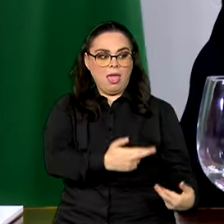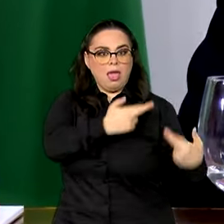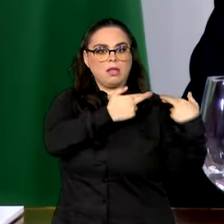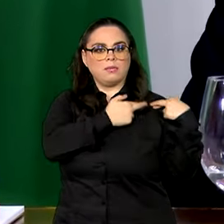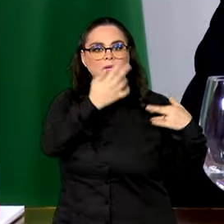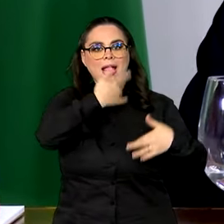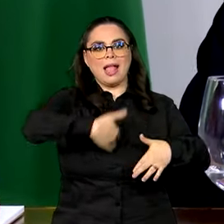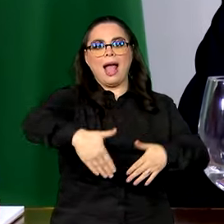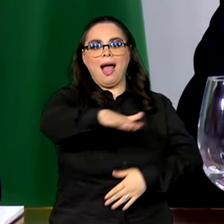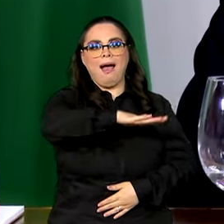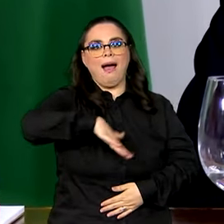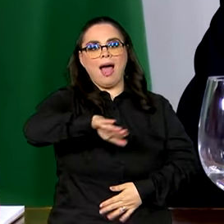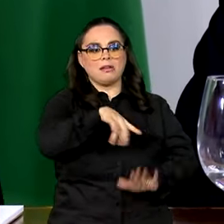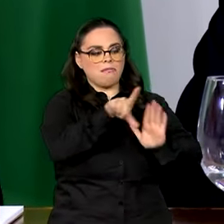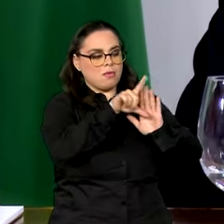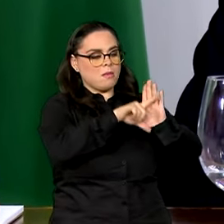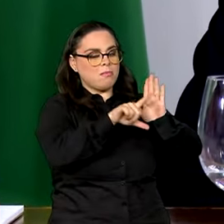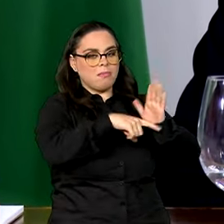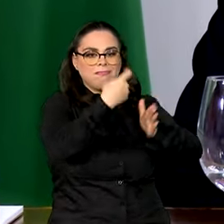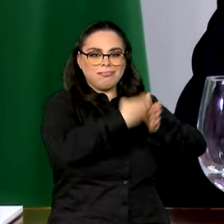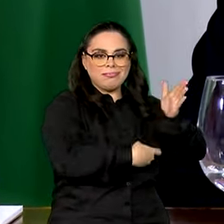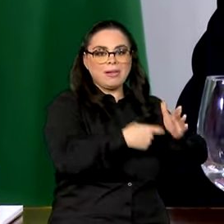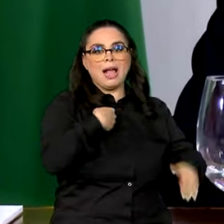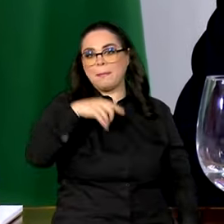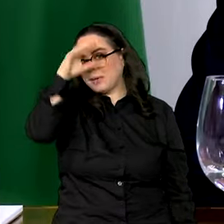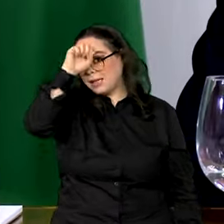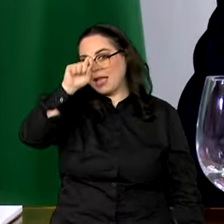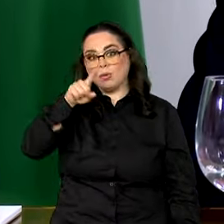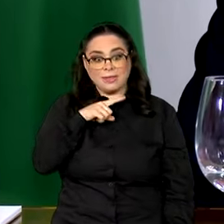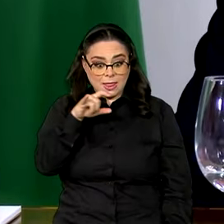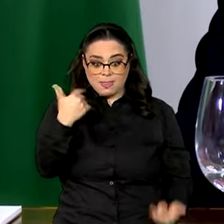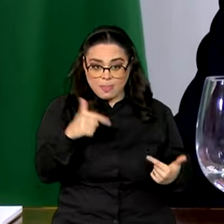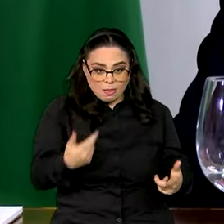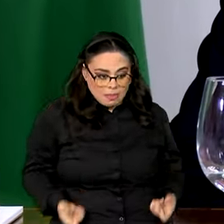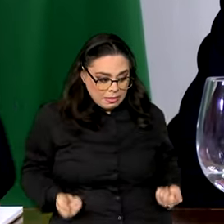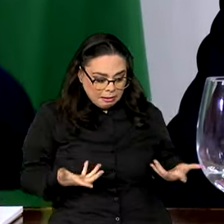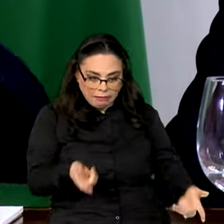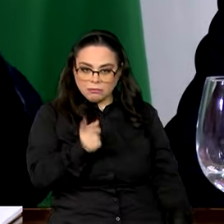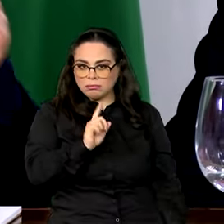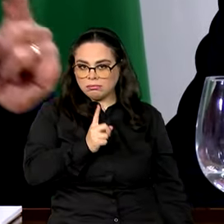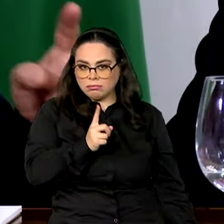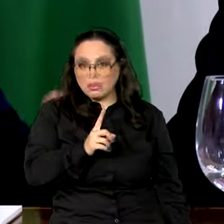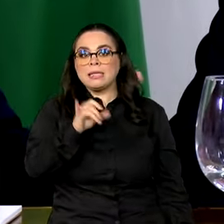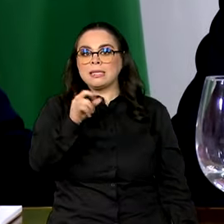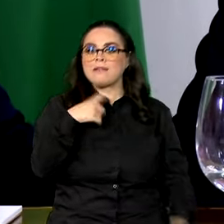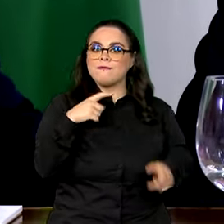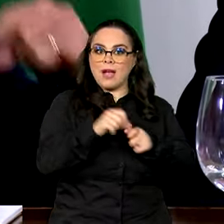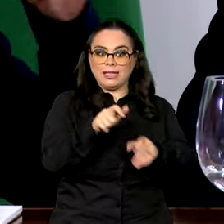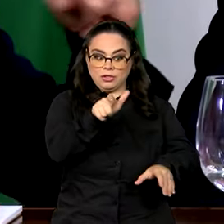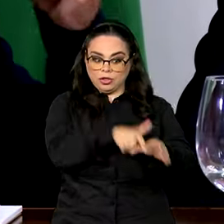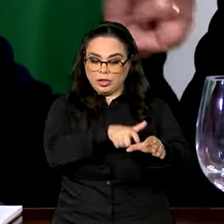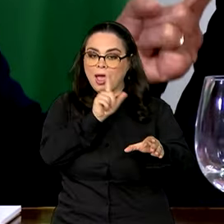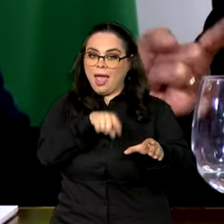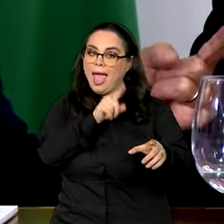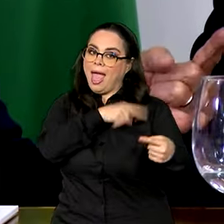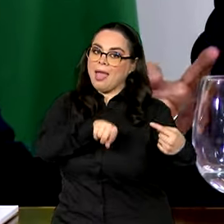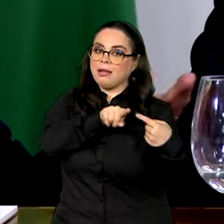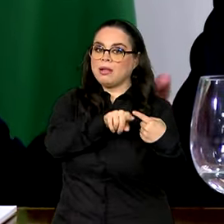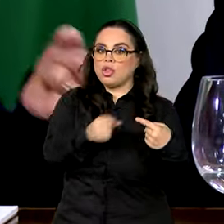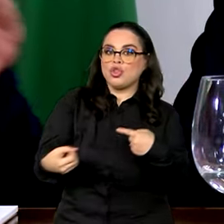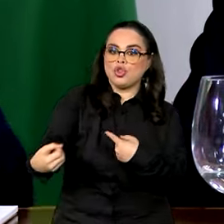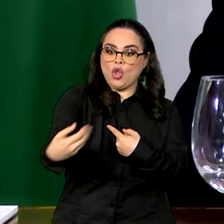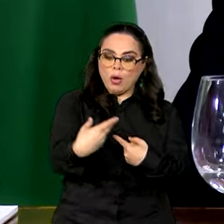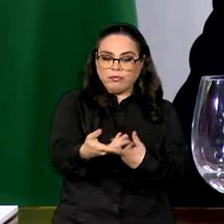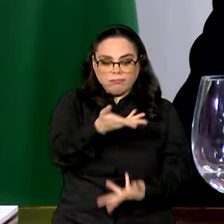fiscal, porque aqui a gente aprendeu que a gente não gasta o que a gente não tem. Se a gente tiver que fazer uma dívida, tem que ser de algum ativo